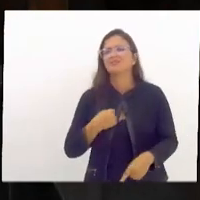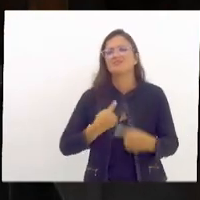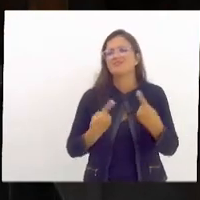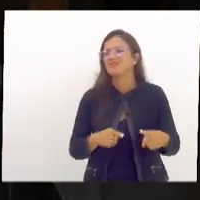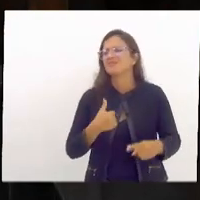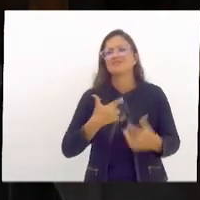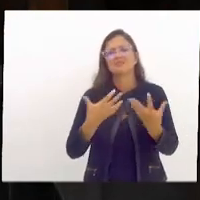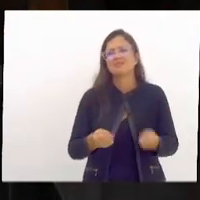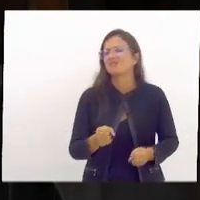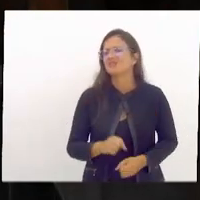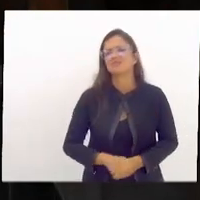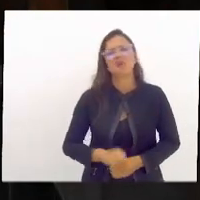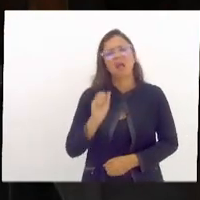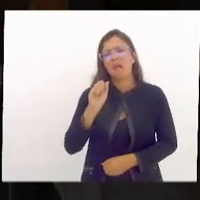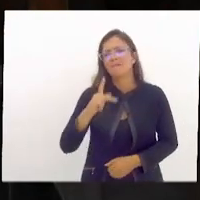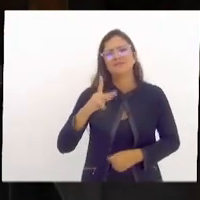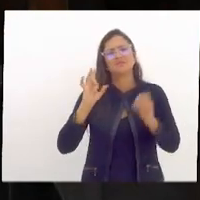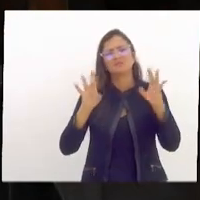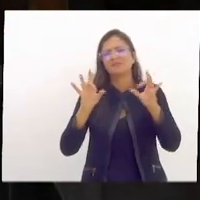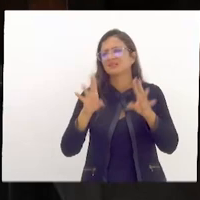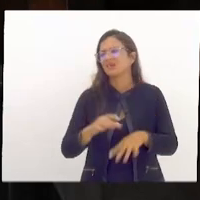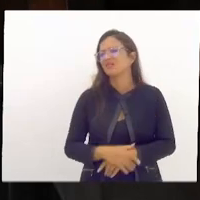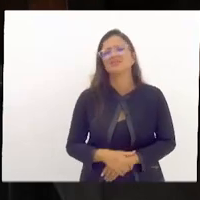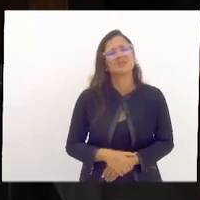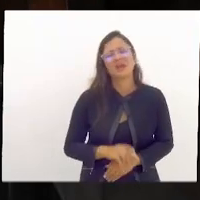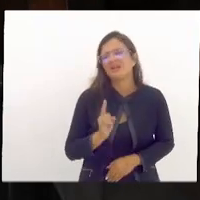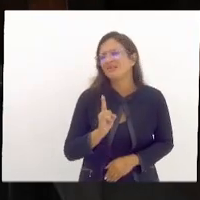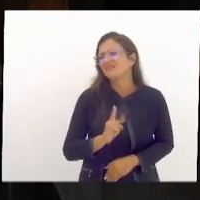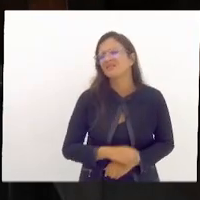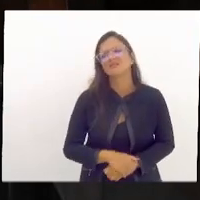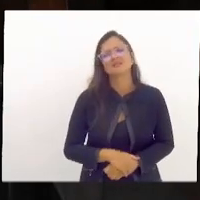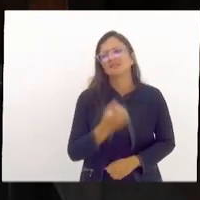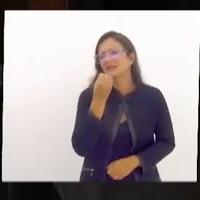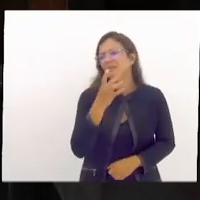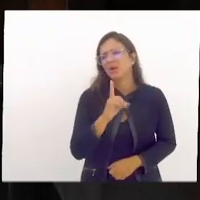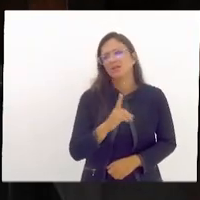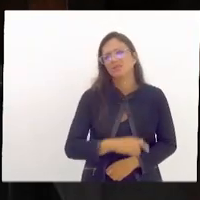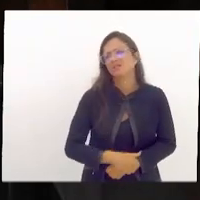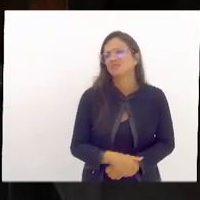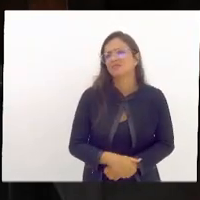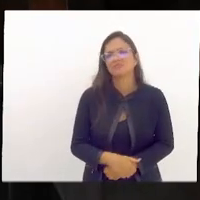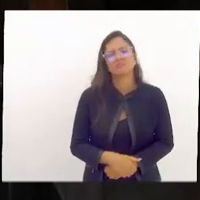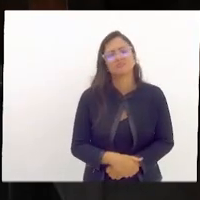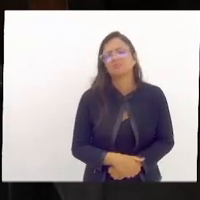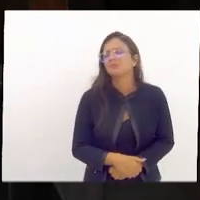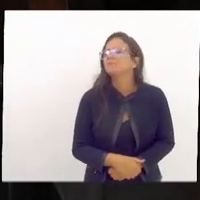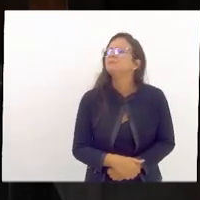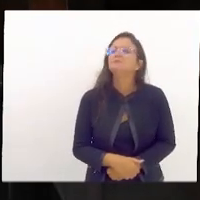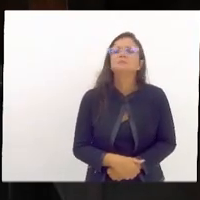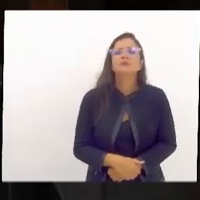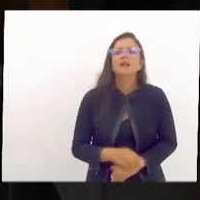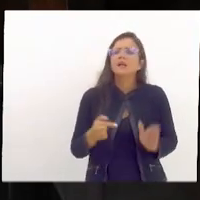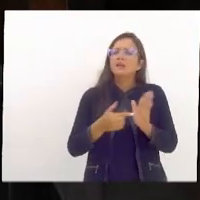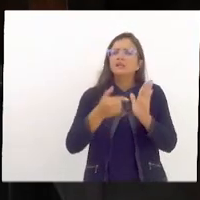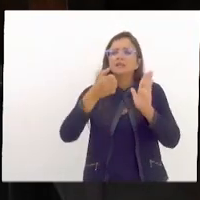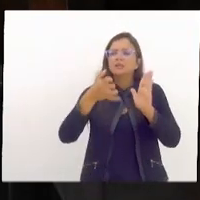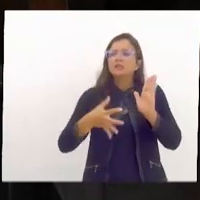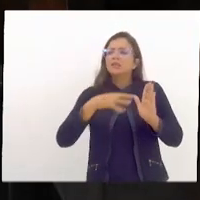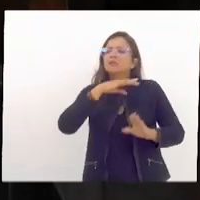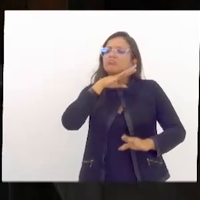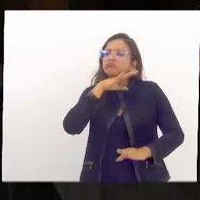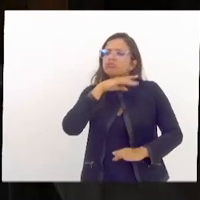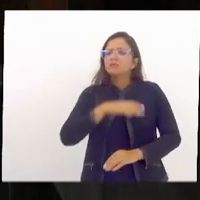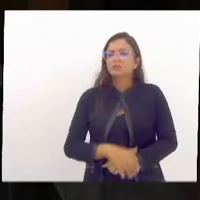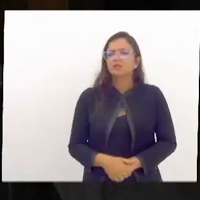contra a aposentadoria especial, isso não é previdência complementar, né, pelo menos não é o que está desenhado, e acho que é